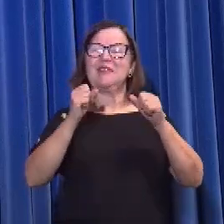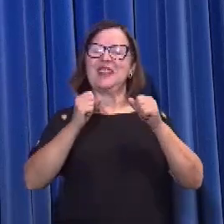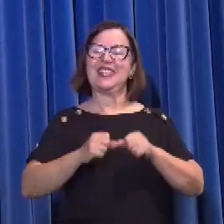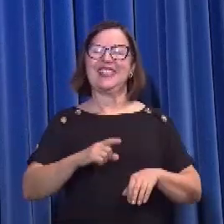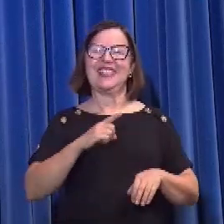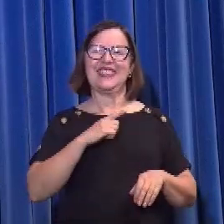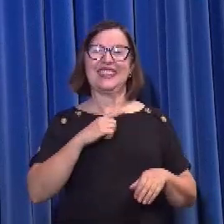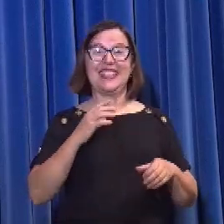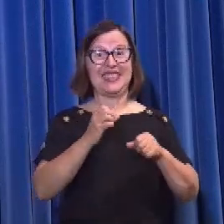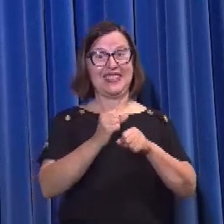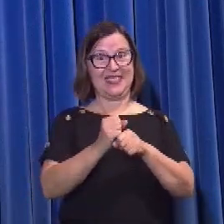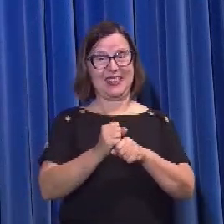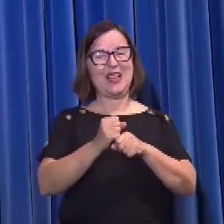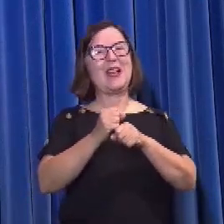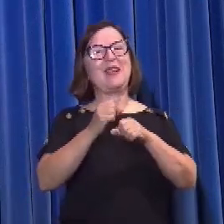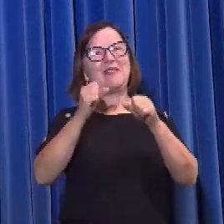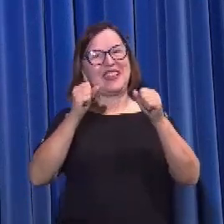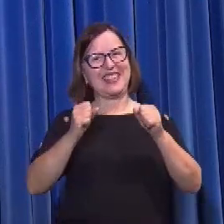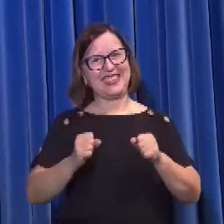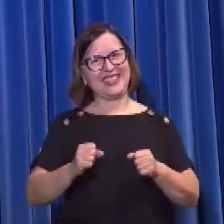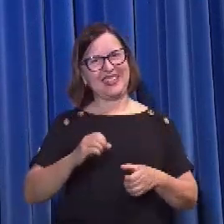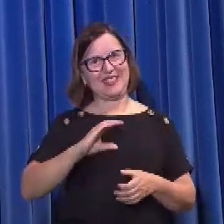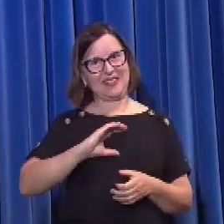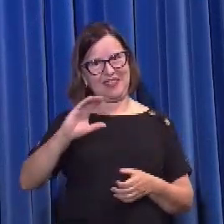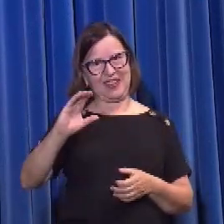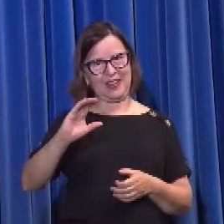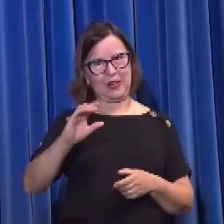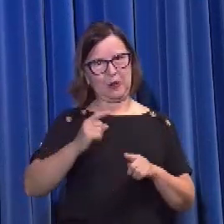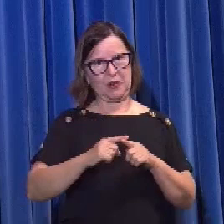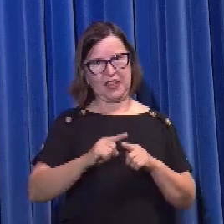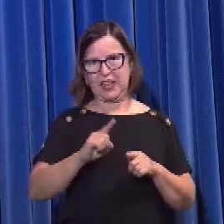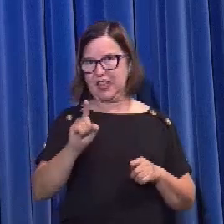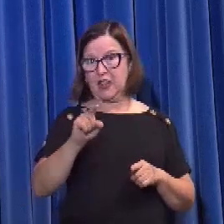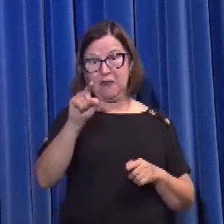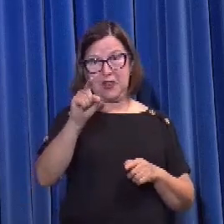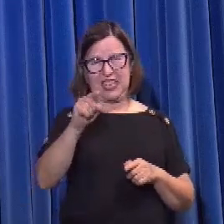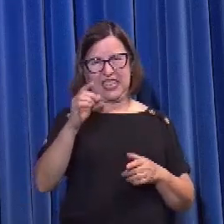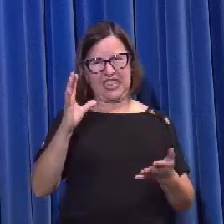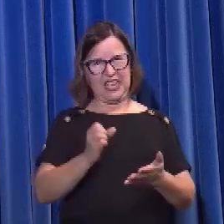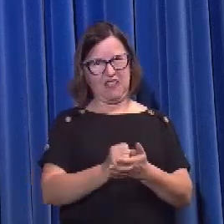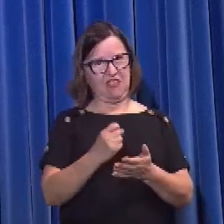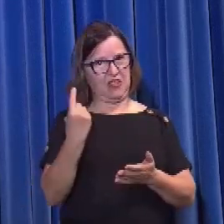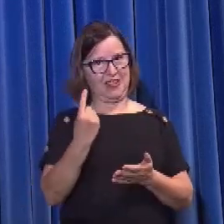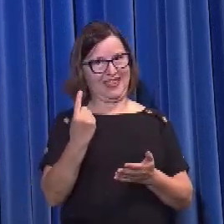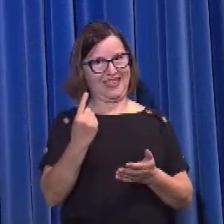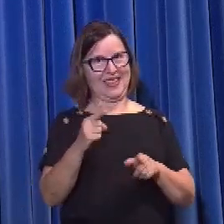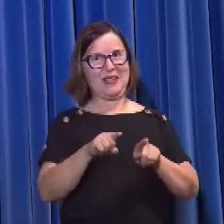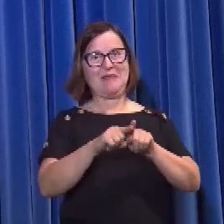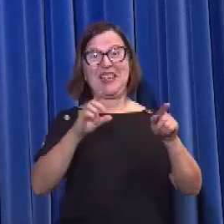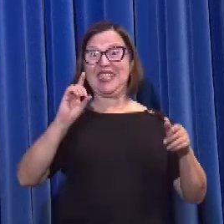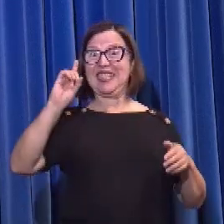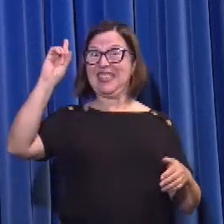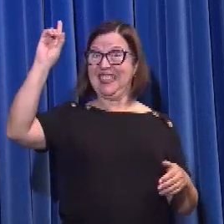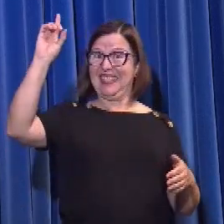pode confiar. Porque não foi você que se salvou, mas foi em Deus que te alcançou.